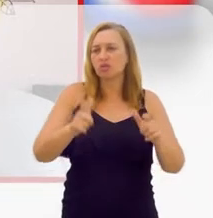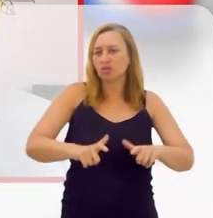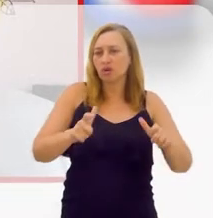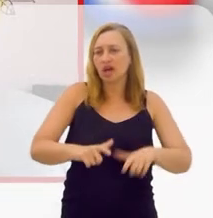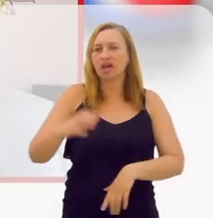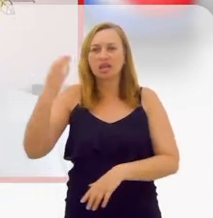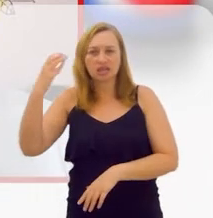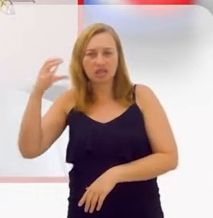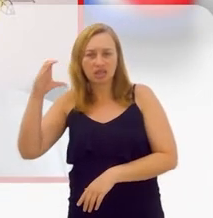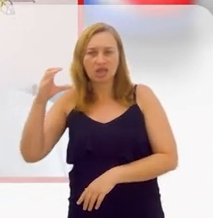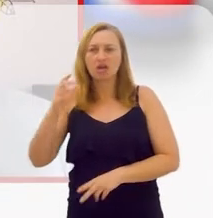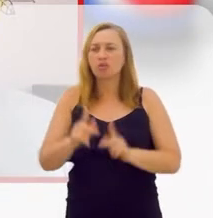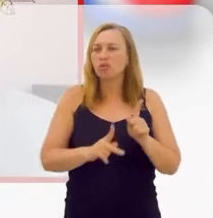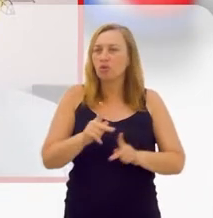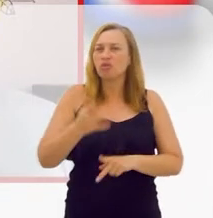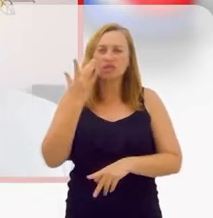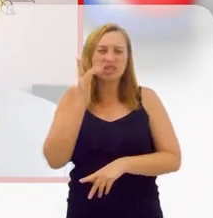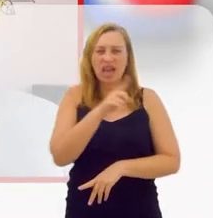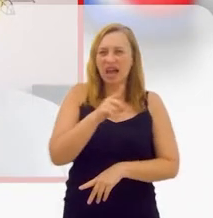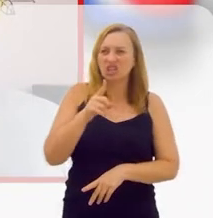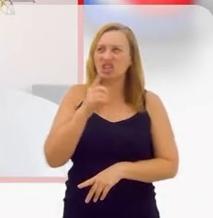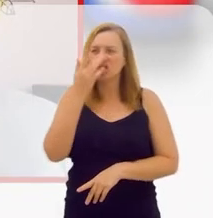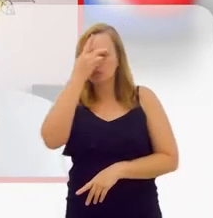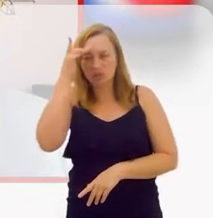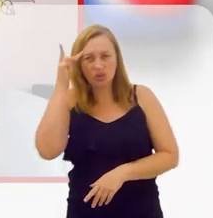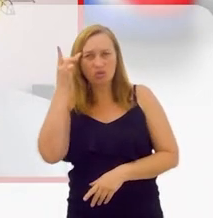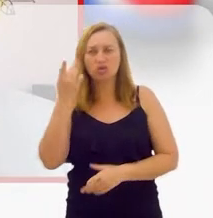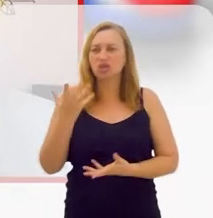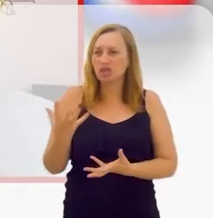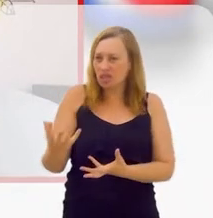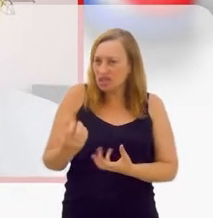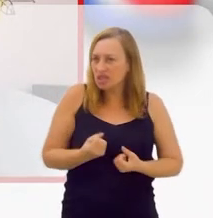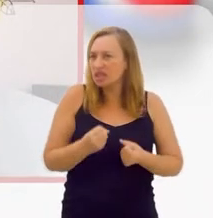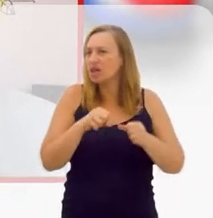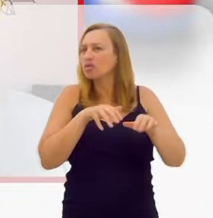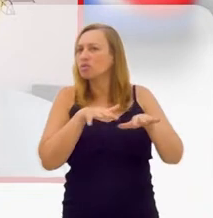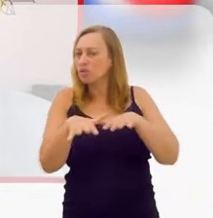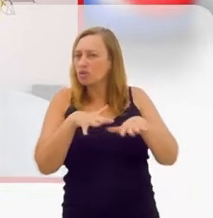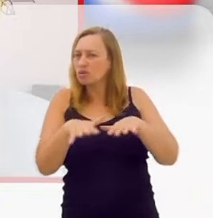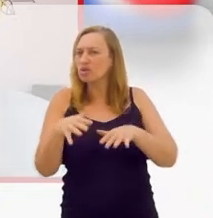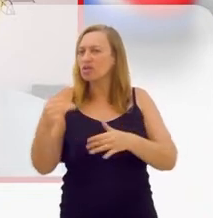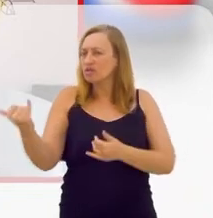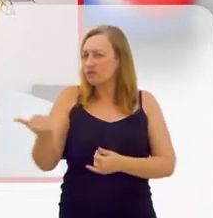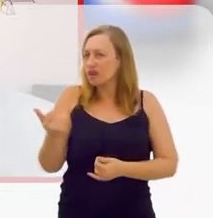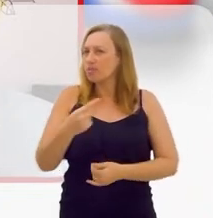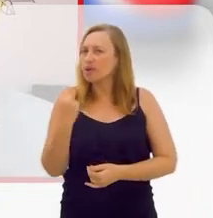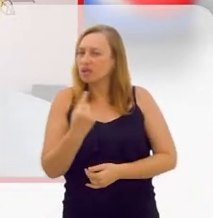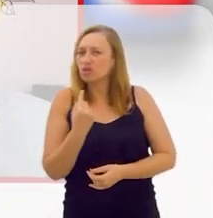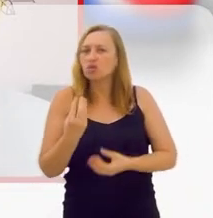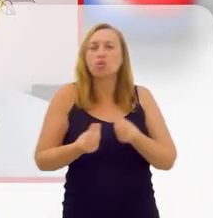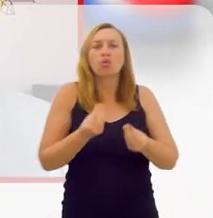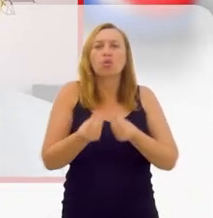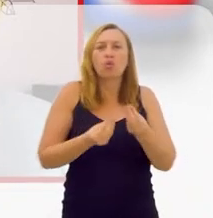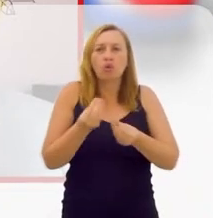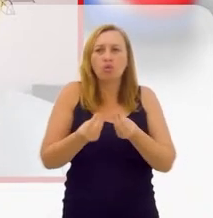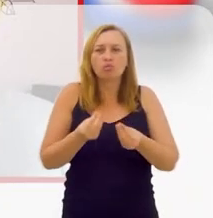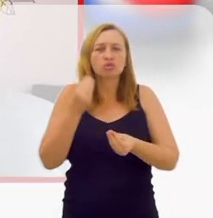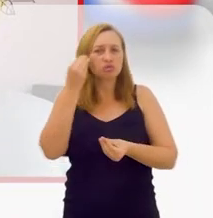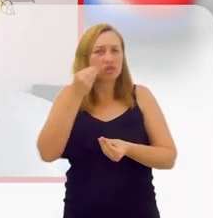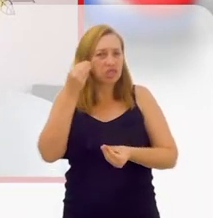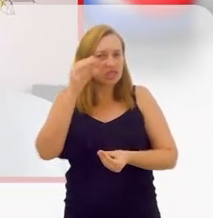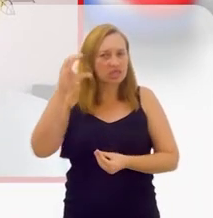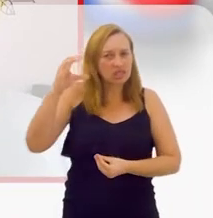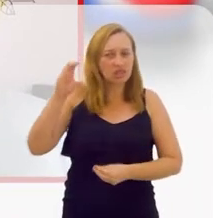de Niterói, pela população, você acha que as pessoas têm aderido ao movimento? Conta pra gente como é que tem sido